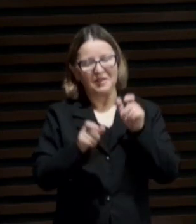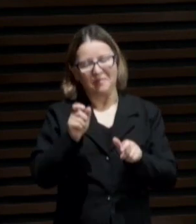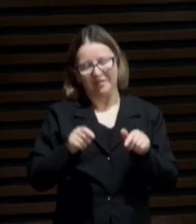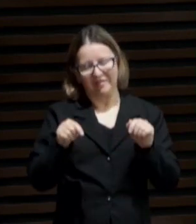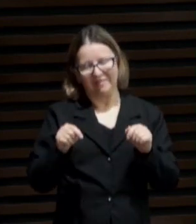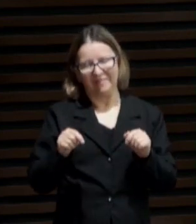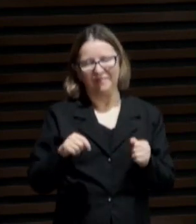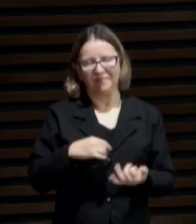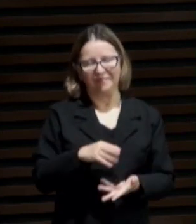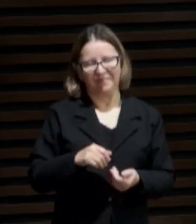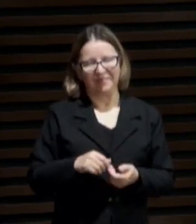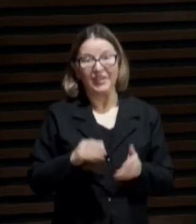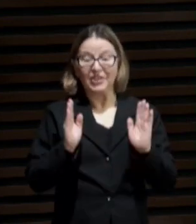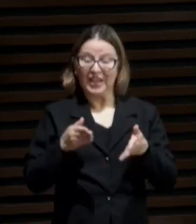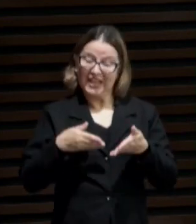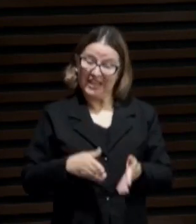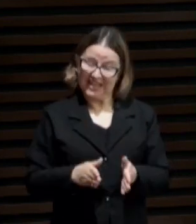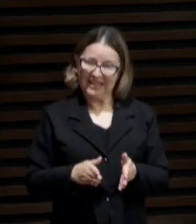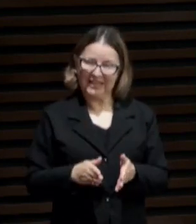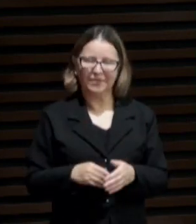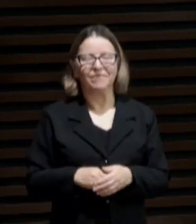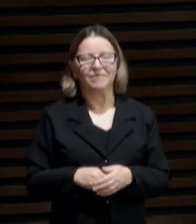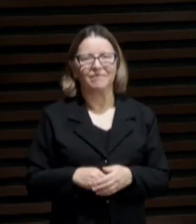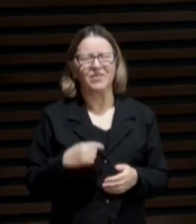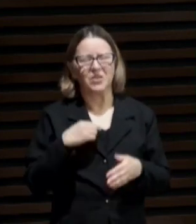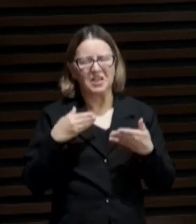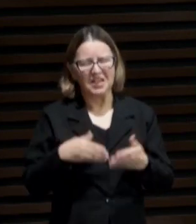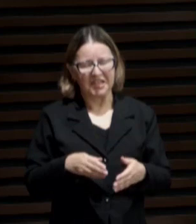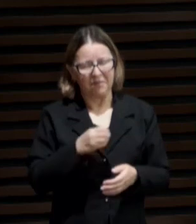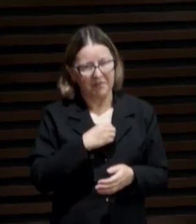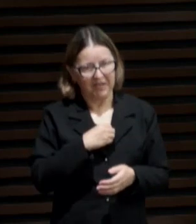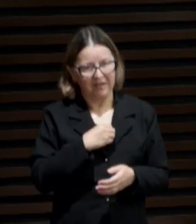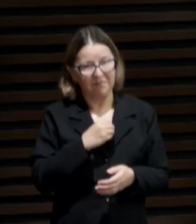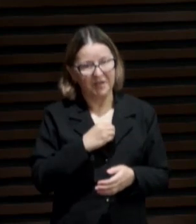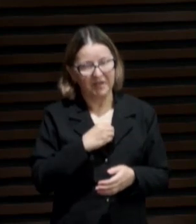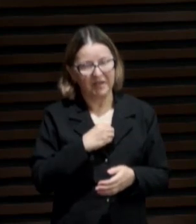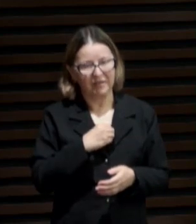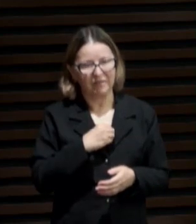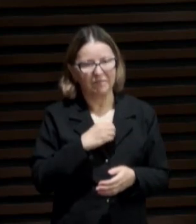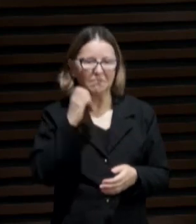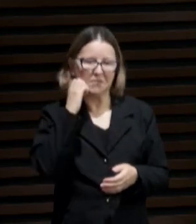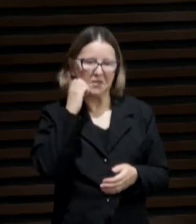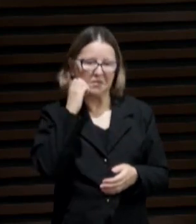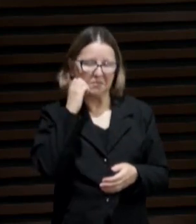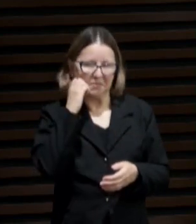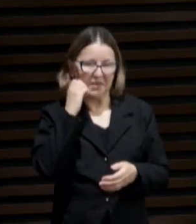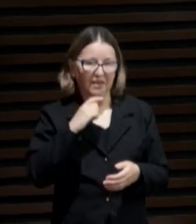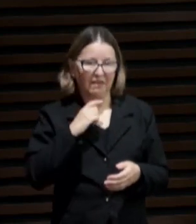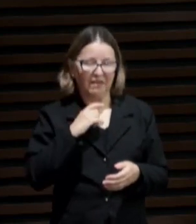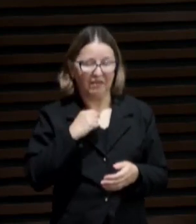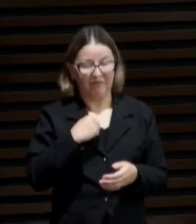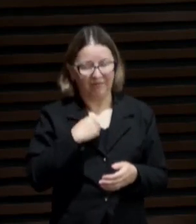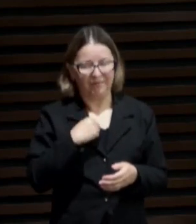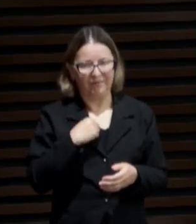Não adianta. Você já nasce, eis que eu nasci na iniquidade e em pecado me concebeu a minha mãe. O salmista diz